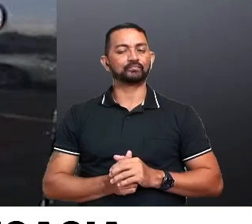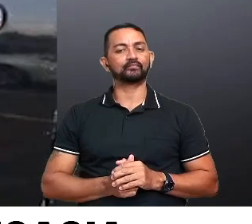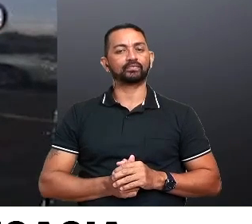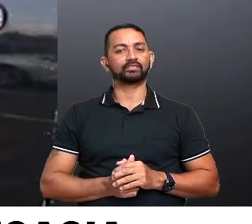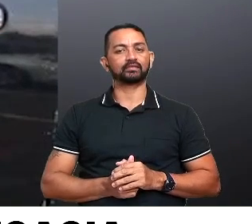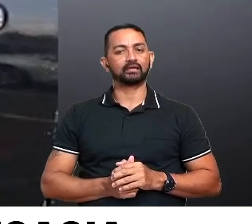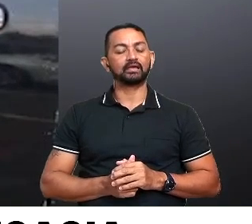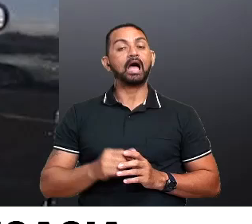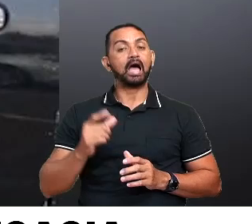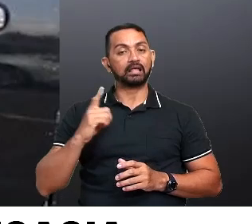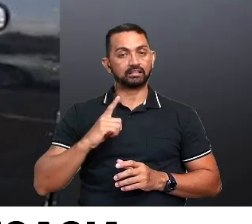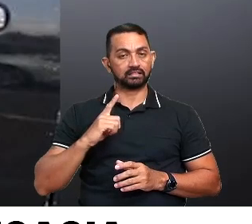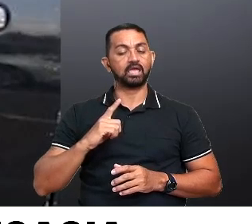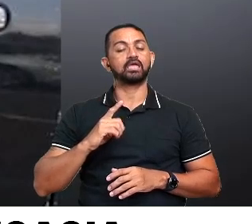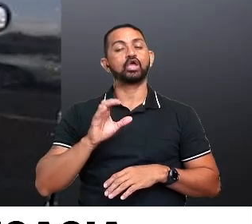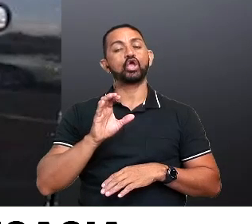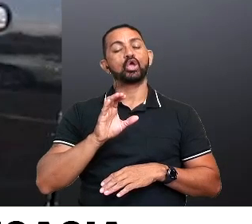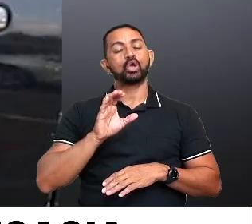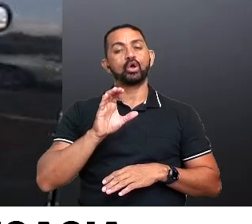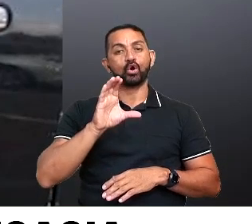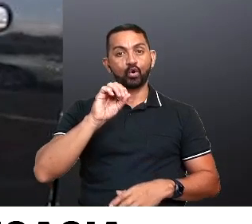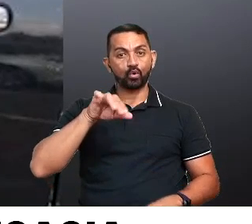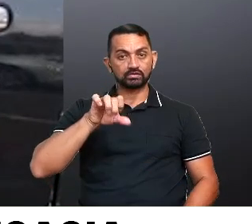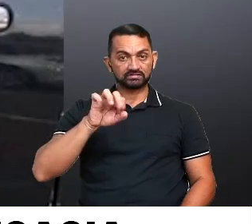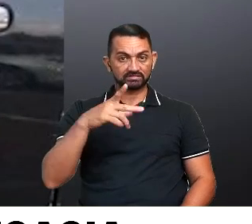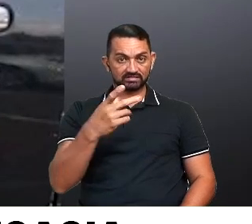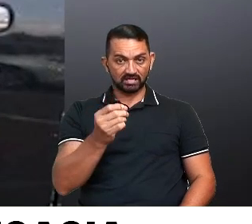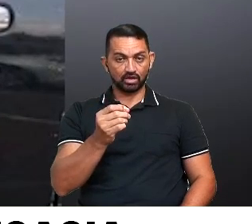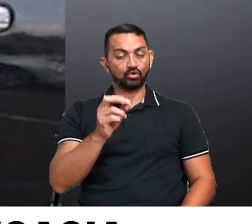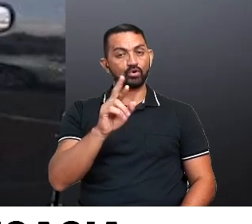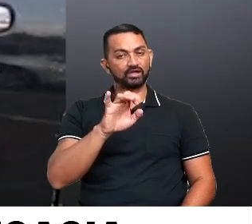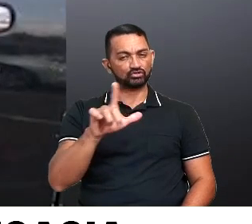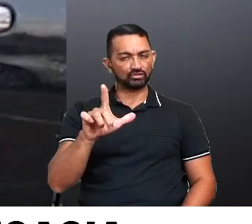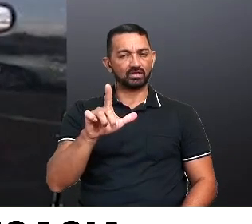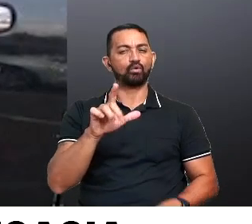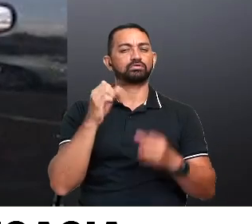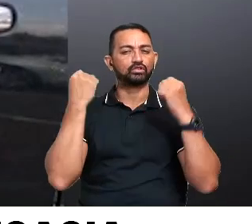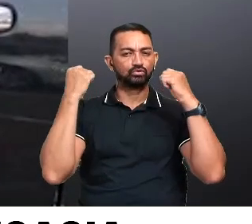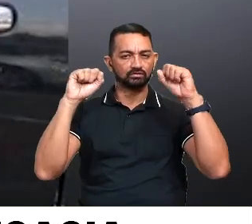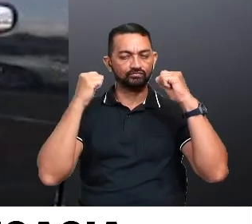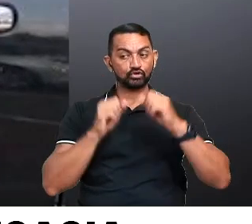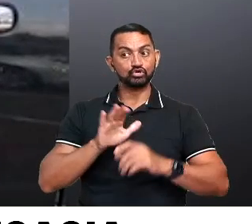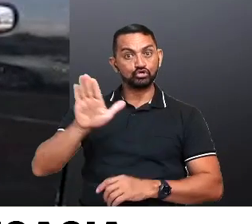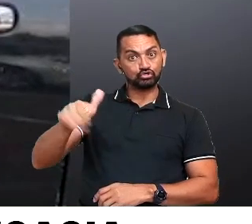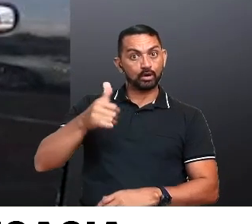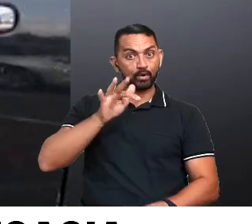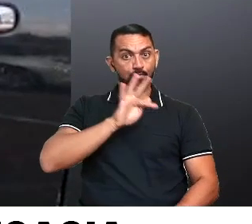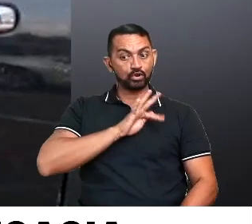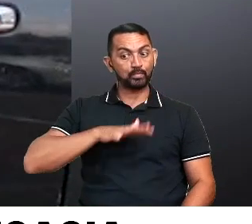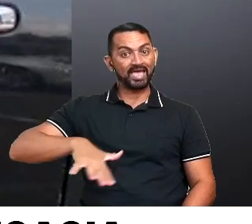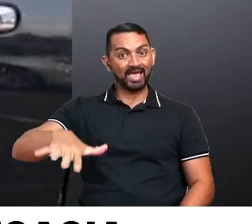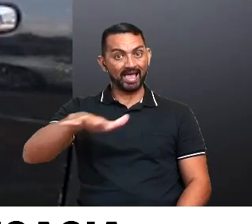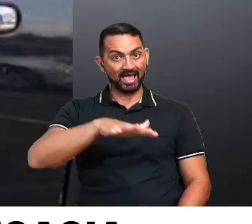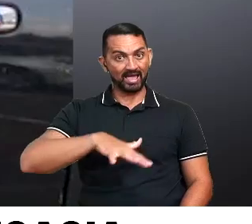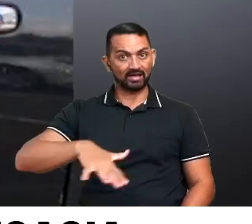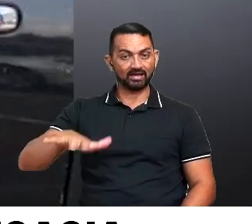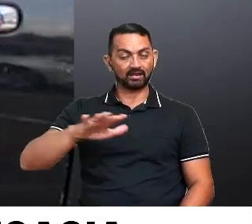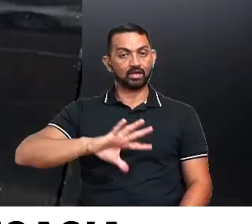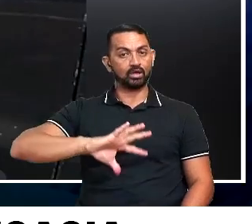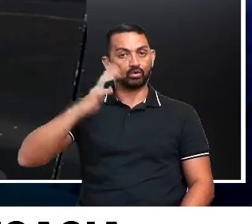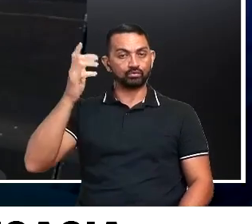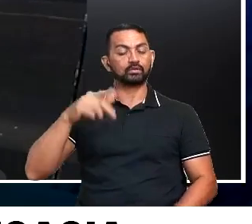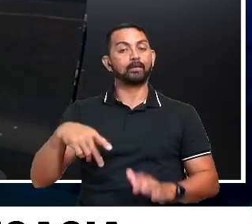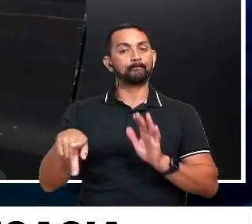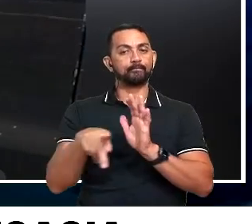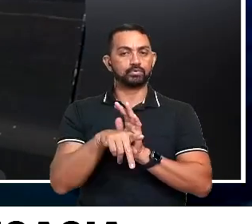trainer e aí a o Conselho Regional de Educação Física acionou o 3º Batalhão de Polícia Militar já que a área onde aconteceu